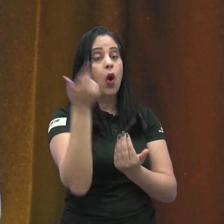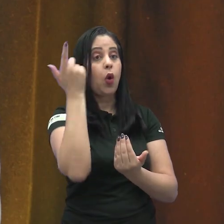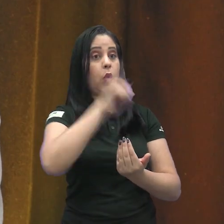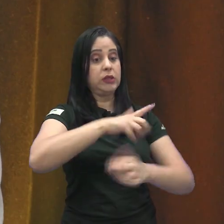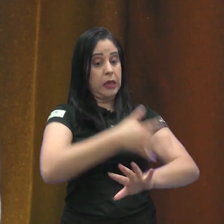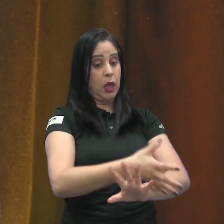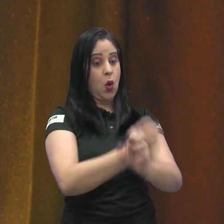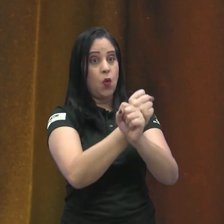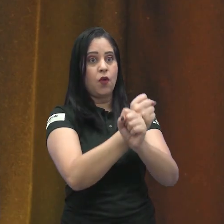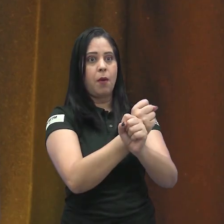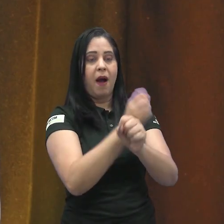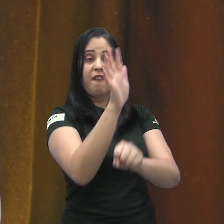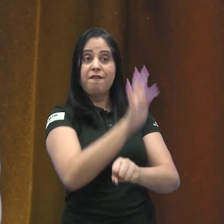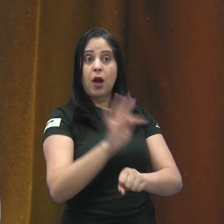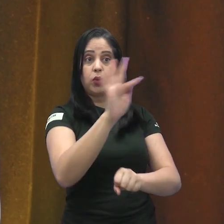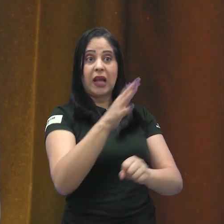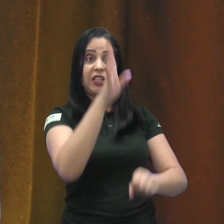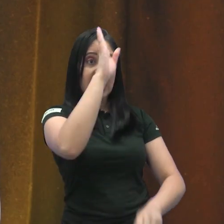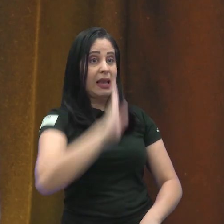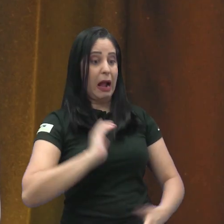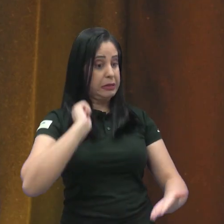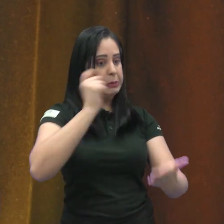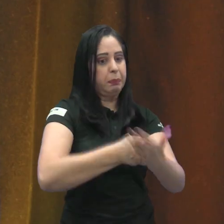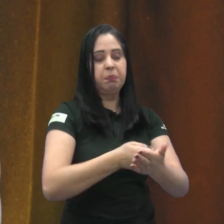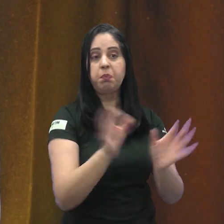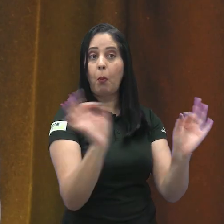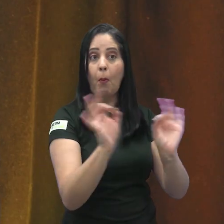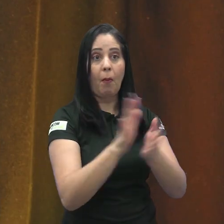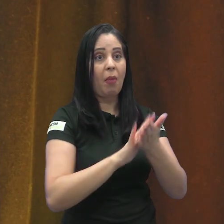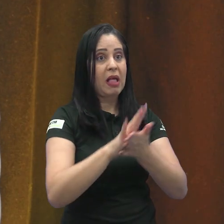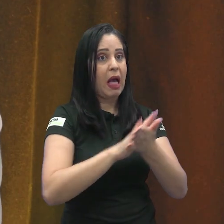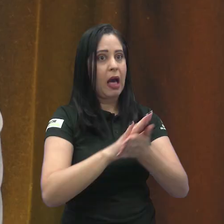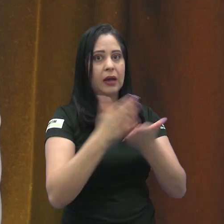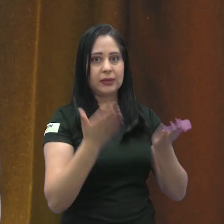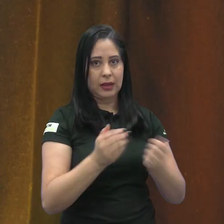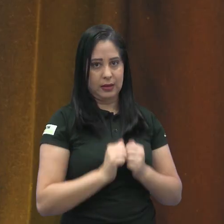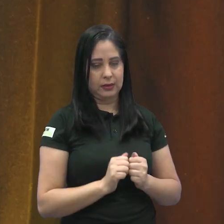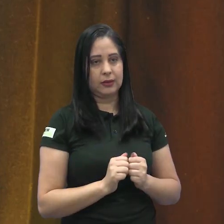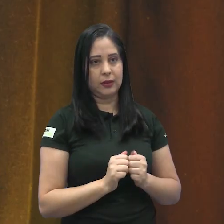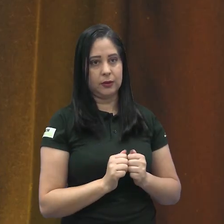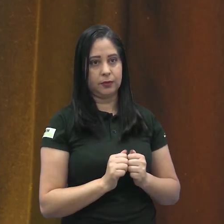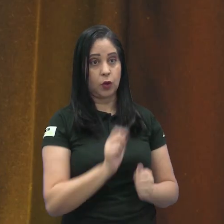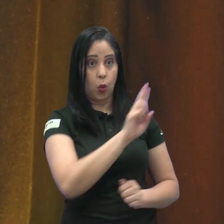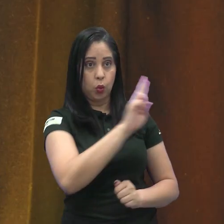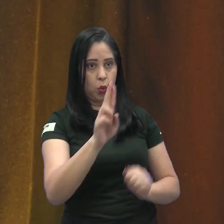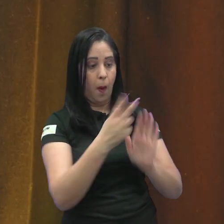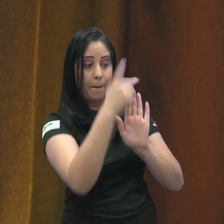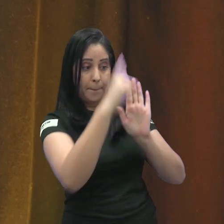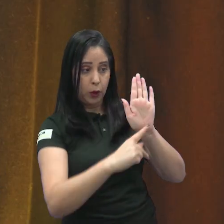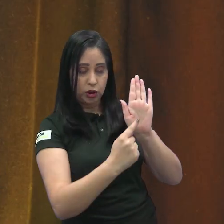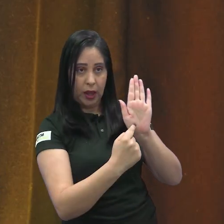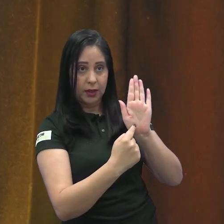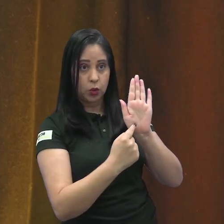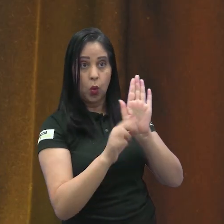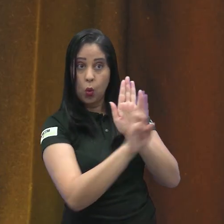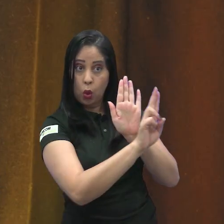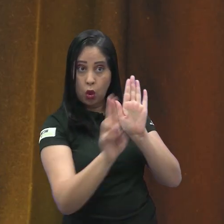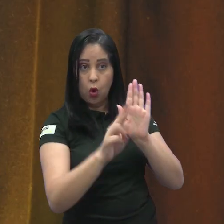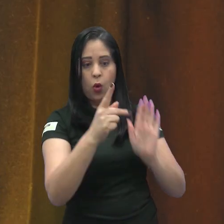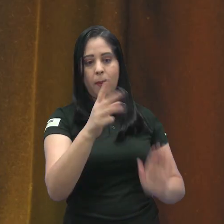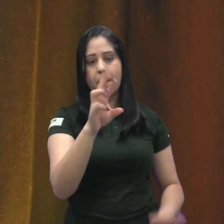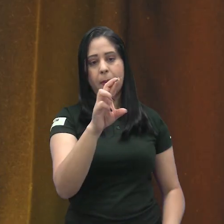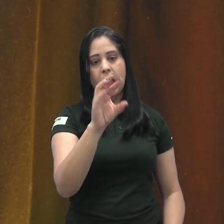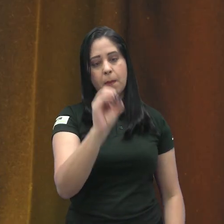700 e poucos jovens conseguiram se formar na faculdade gratuito, sem pagar nada, que foi o pró-estudo, que